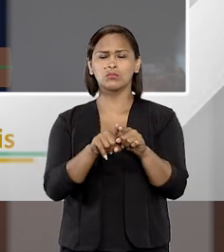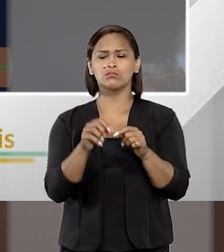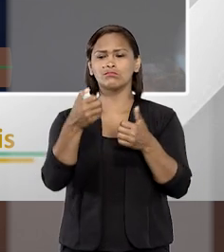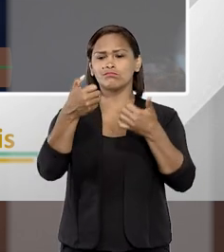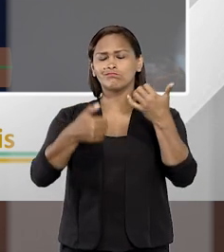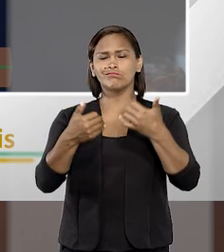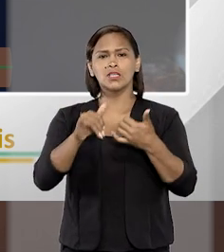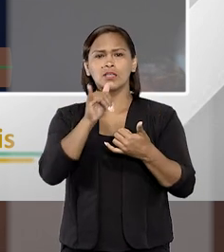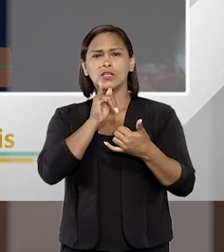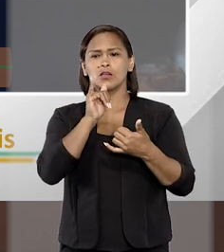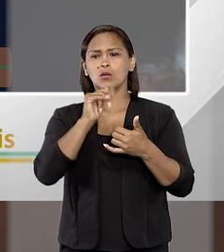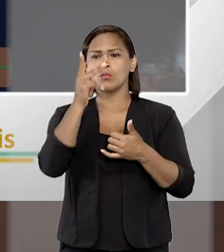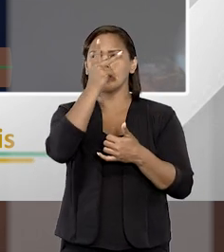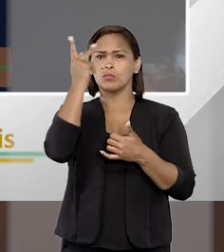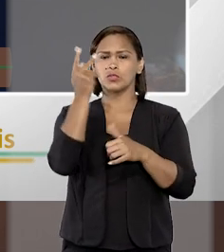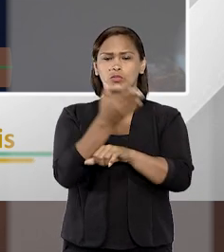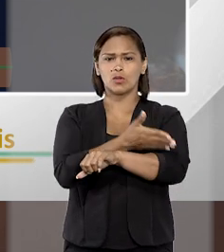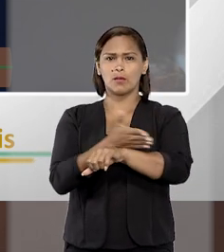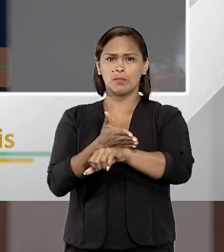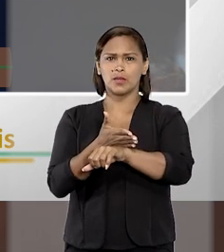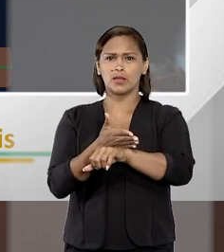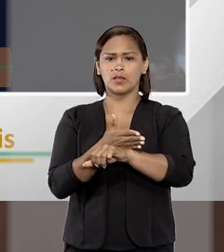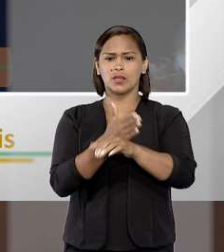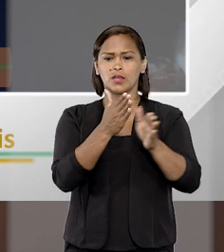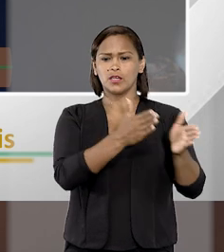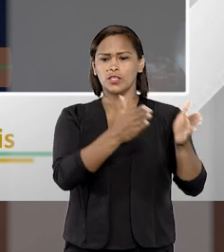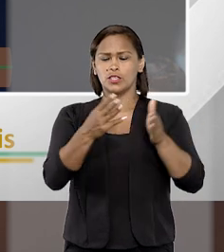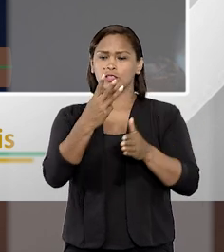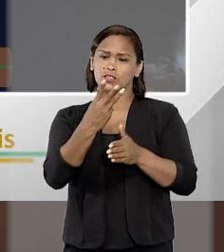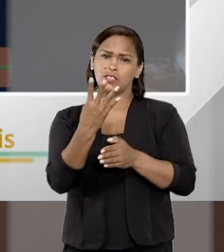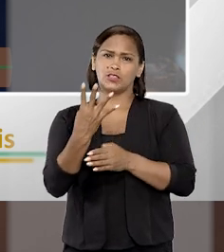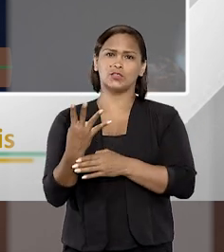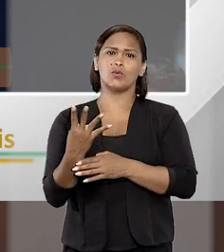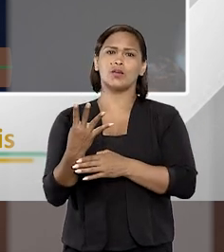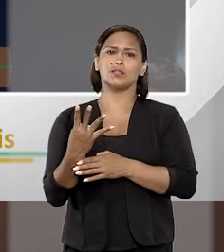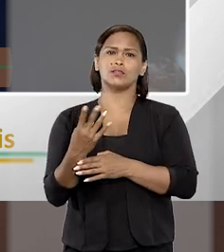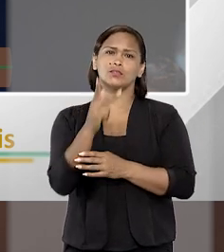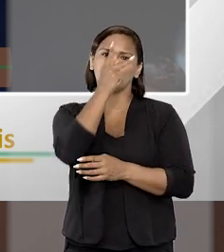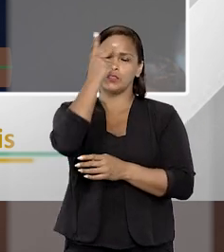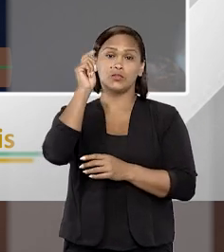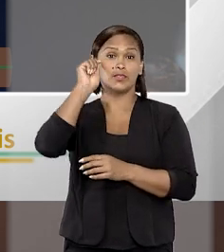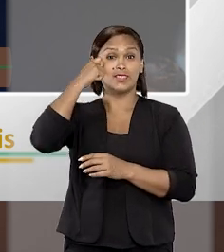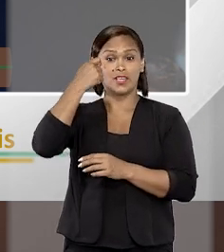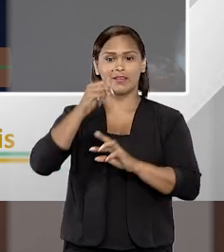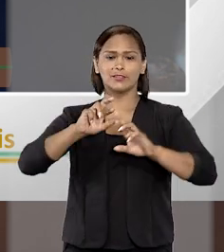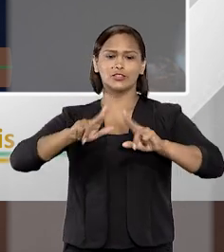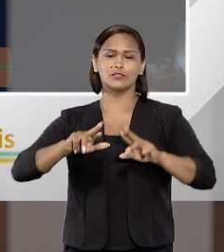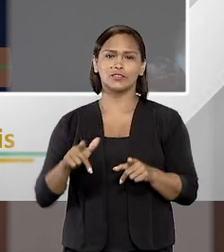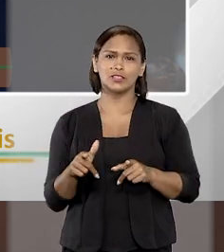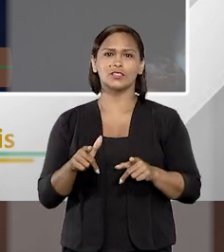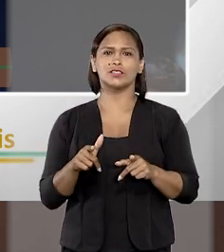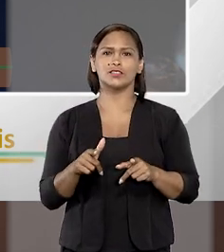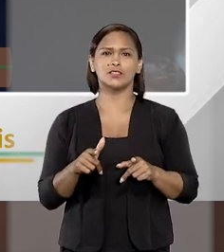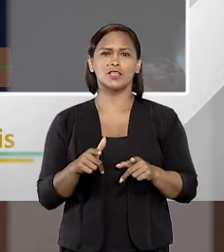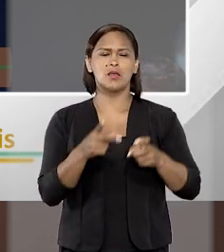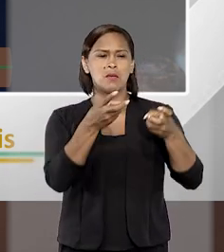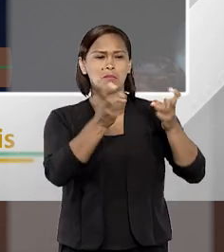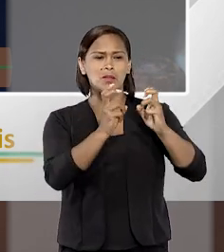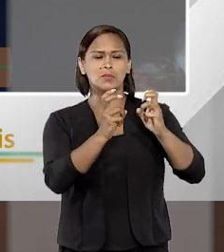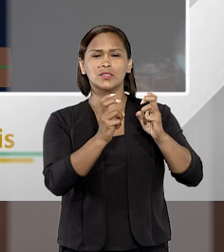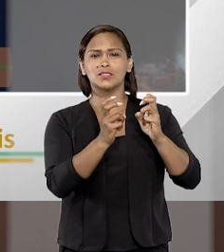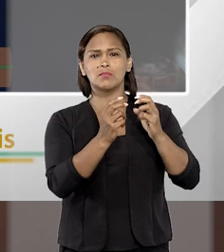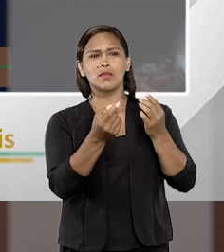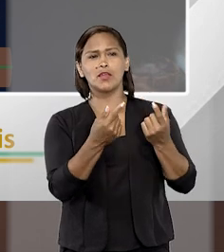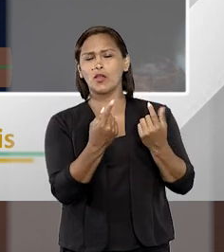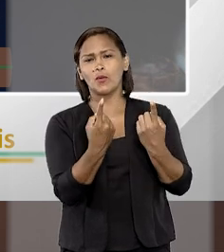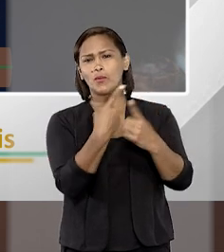por exemplo uma pessoa branca ao lado de 34 pessoas negras para se identificar